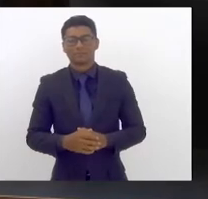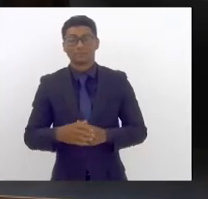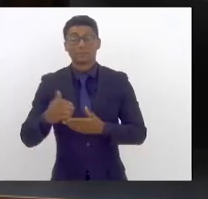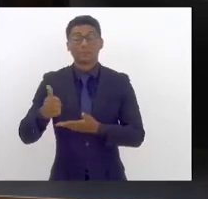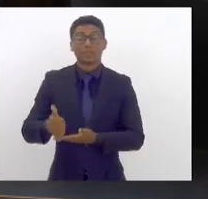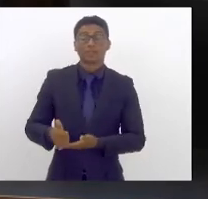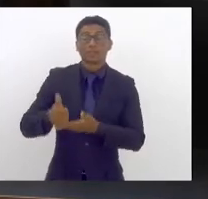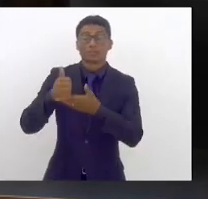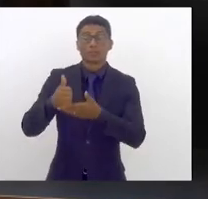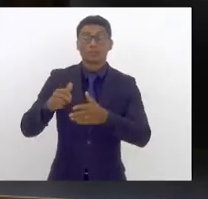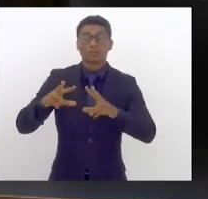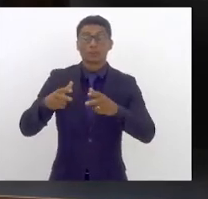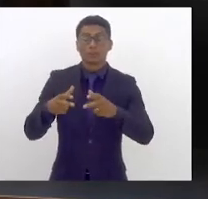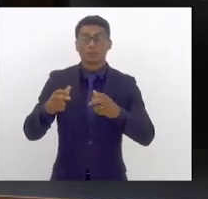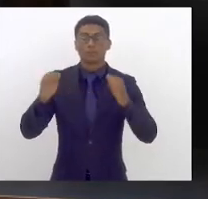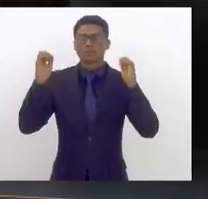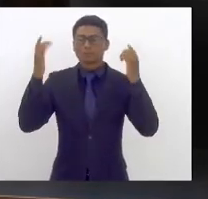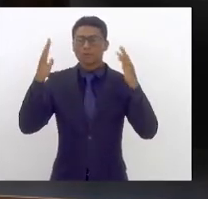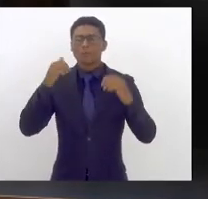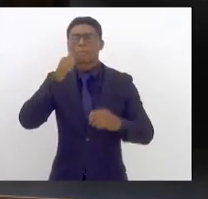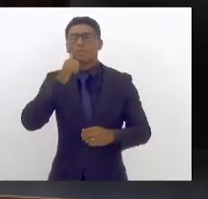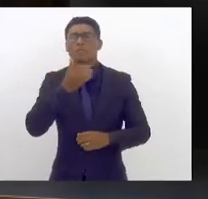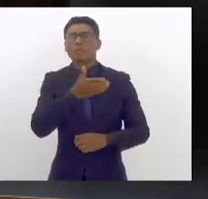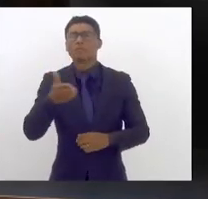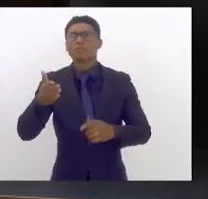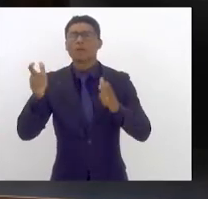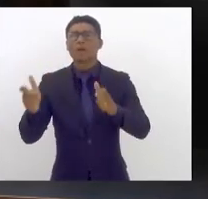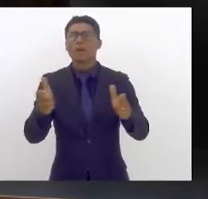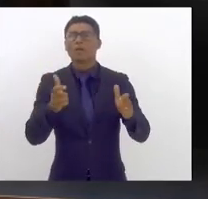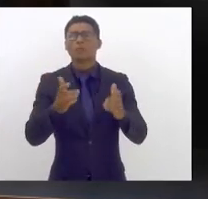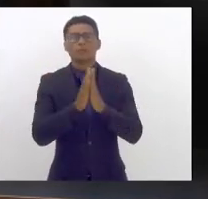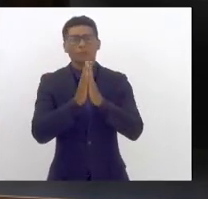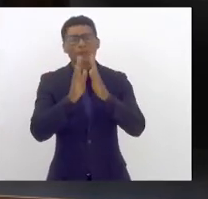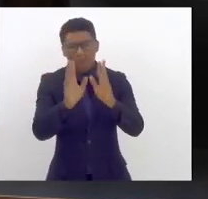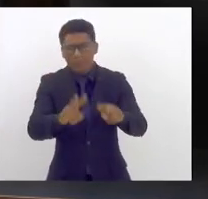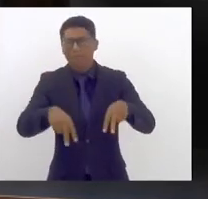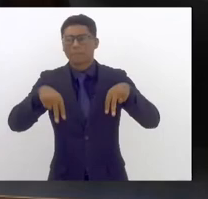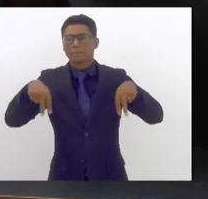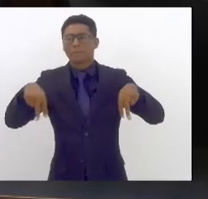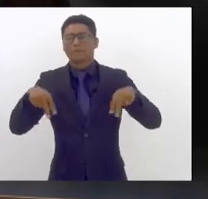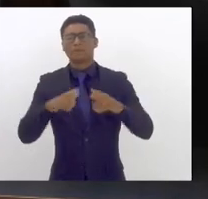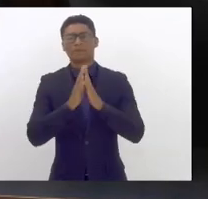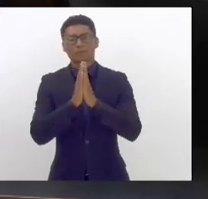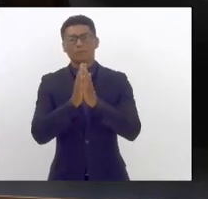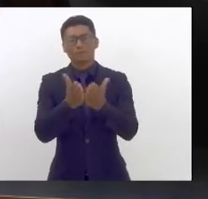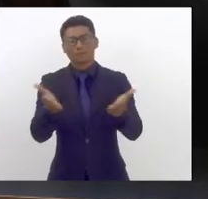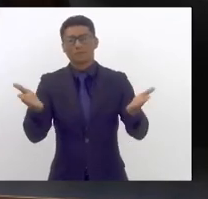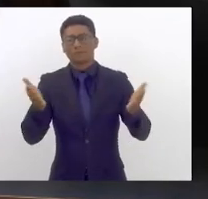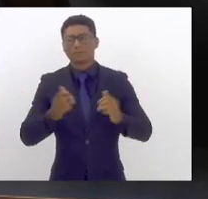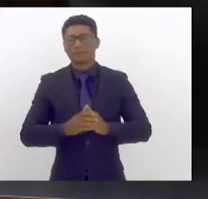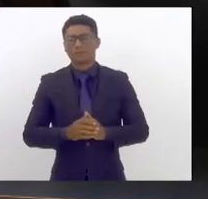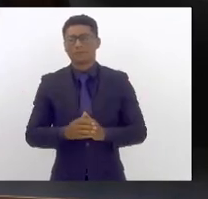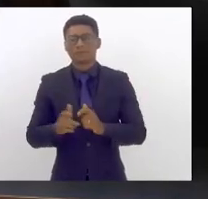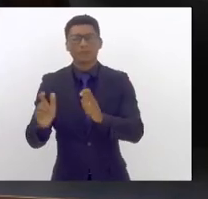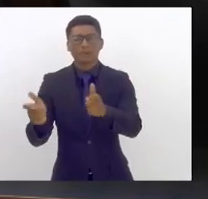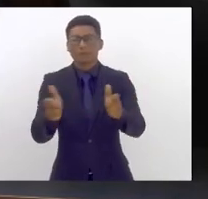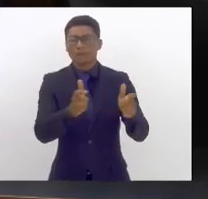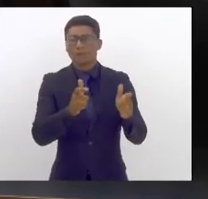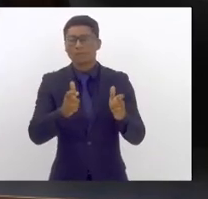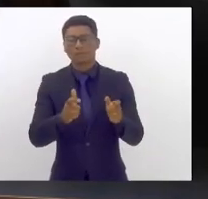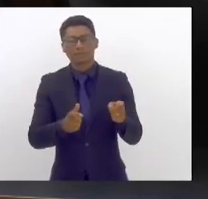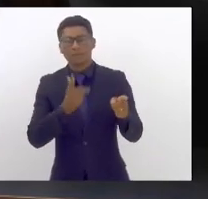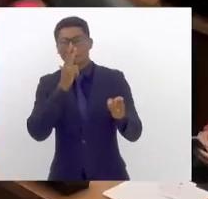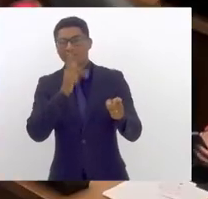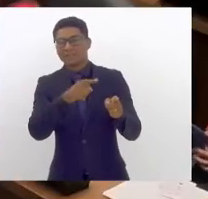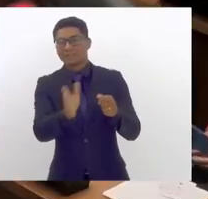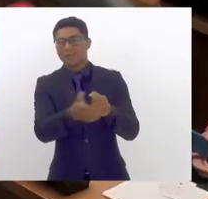da comissão queria uma salva de Palma Cadê as meninas da comissão fica de pé gente por favor cadê ela já já estão ali